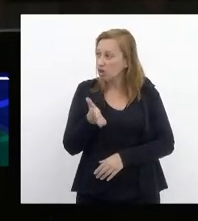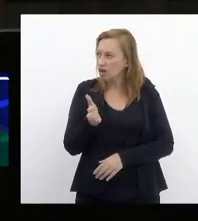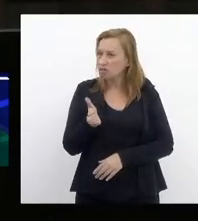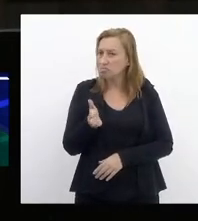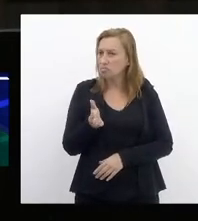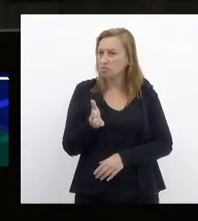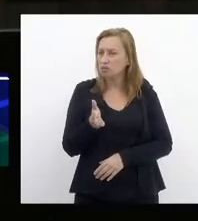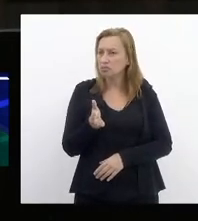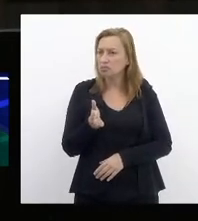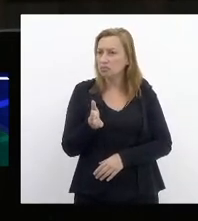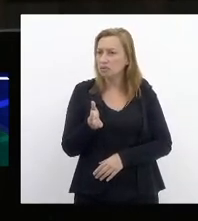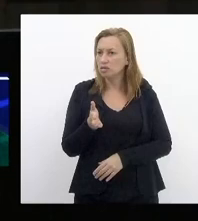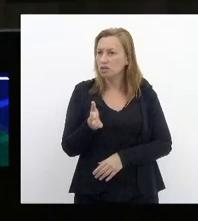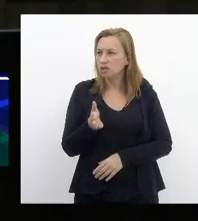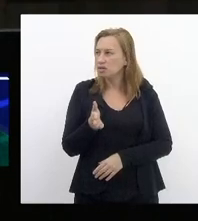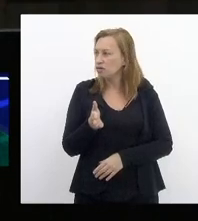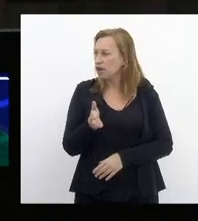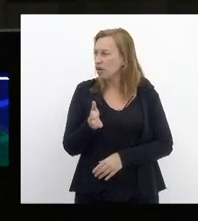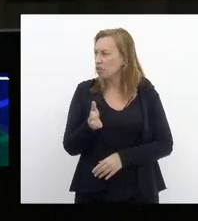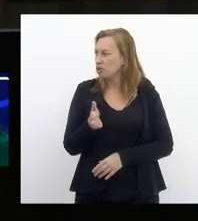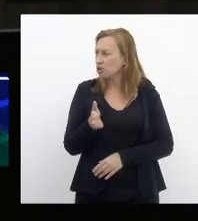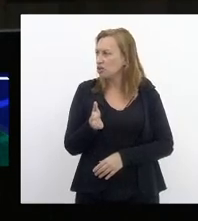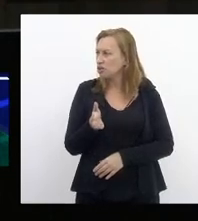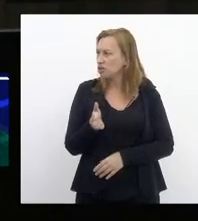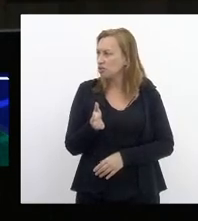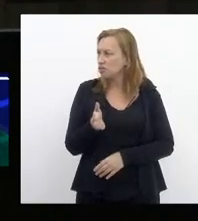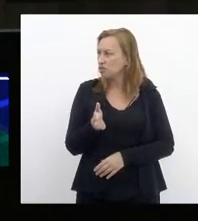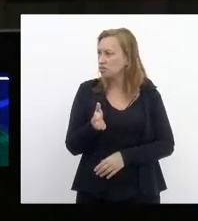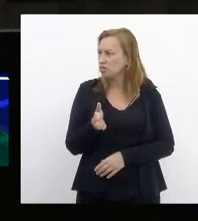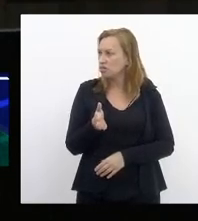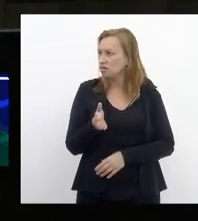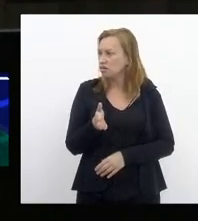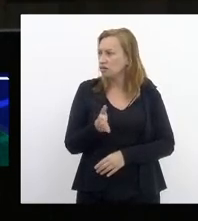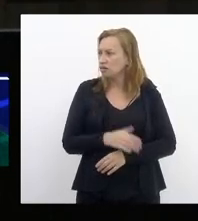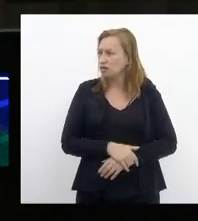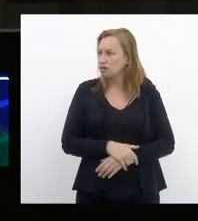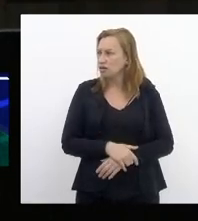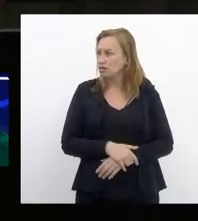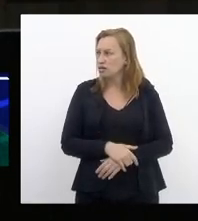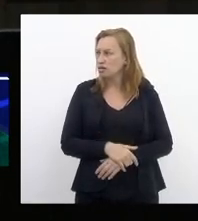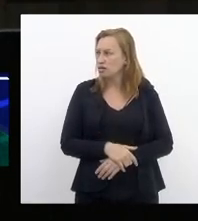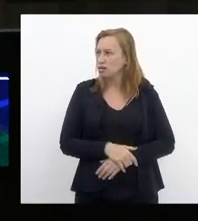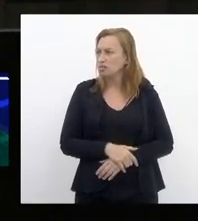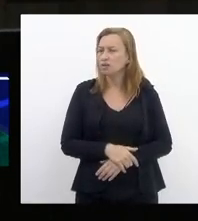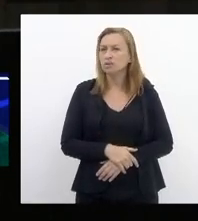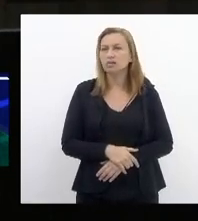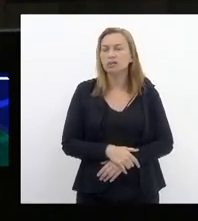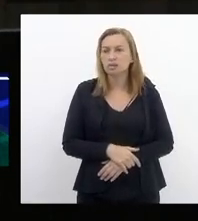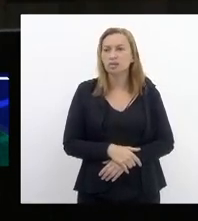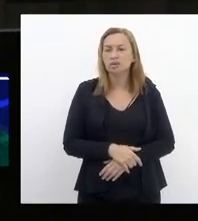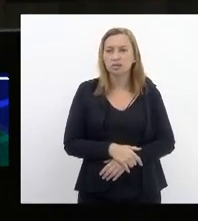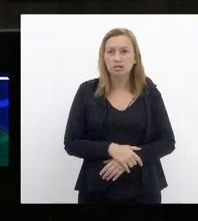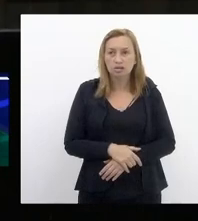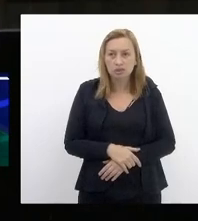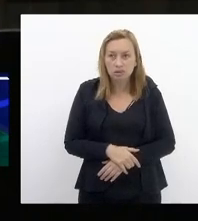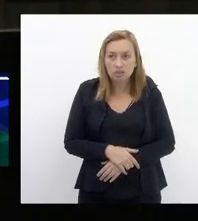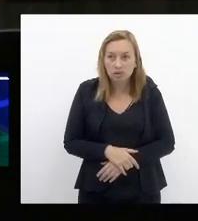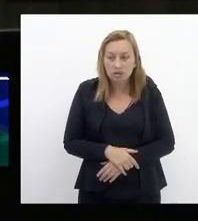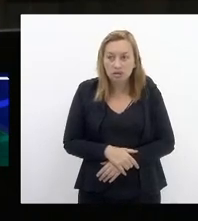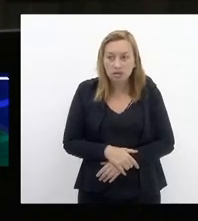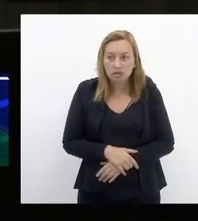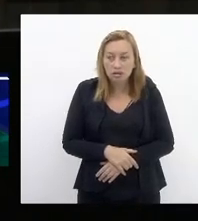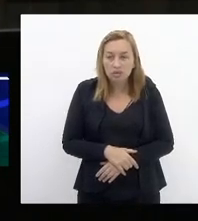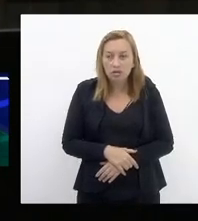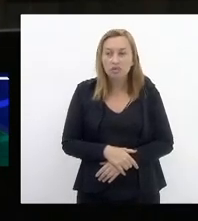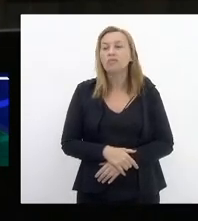no momento da decretação da medida protetiva do afastamento do lar, que obrigatoriamente esses homens sejam